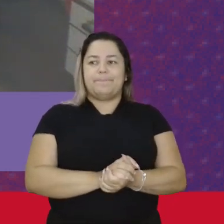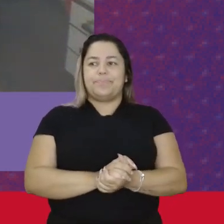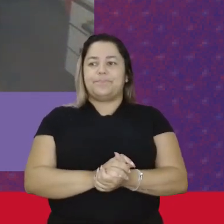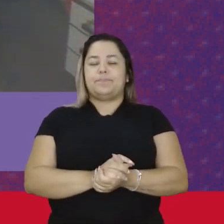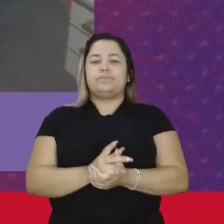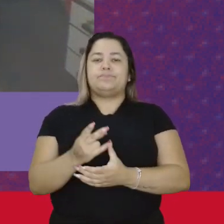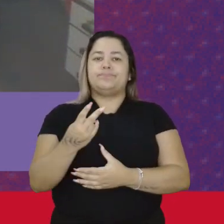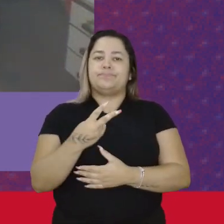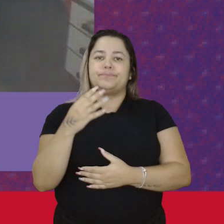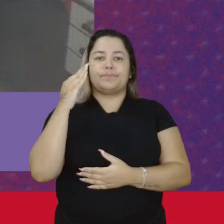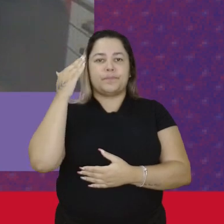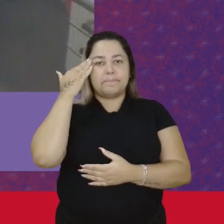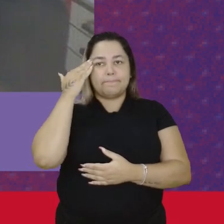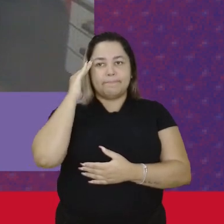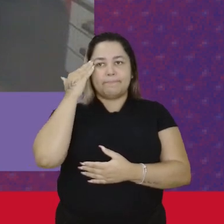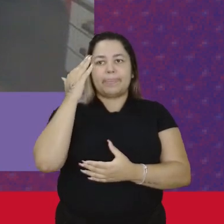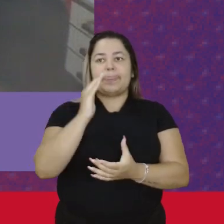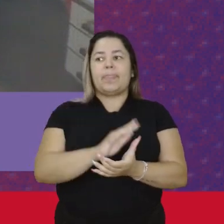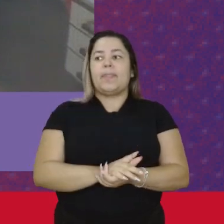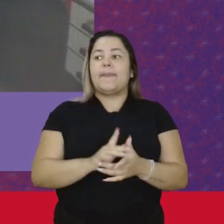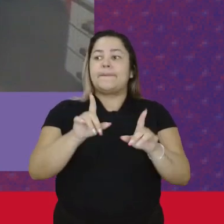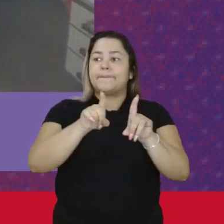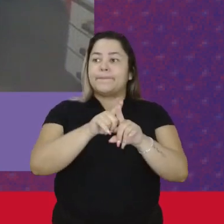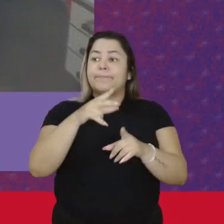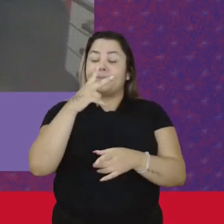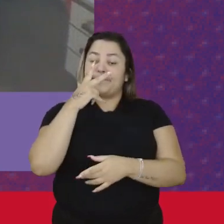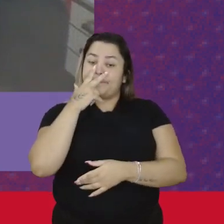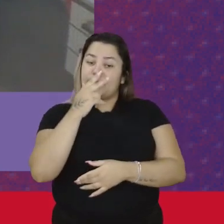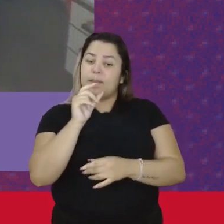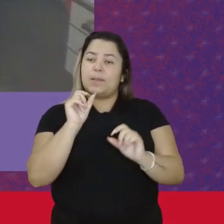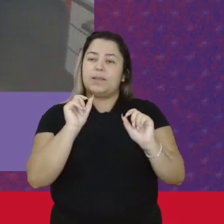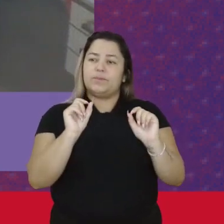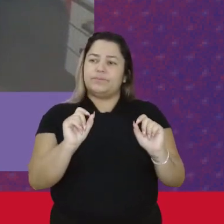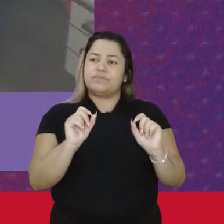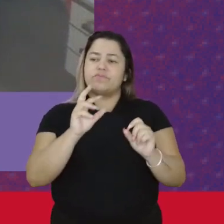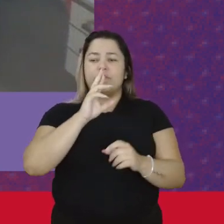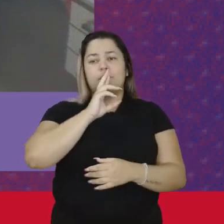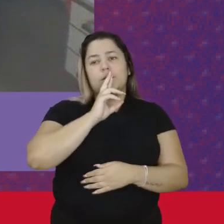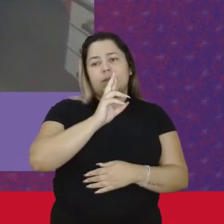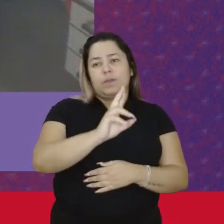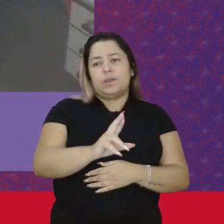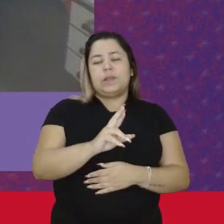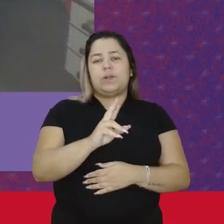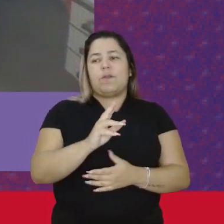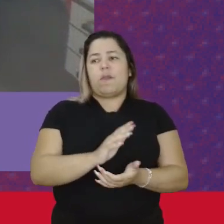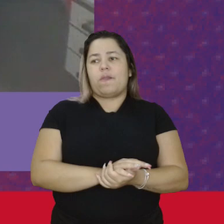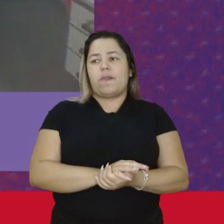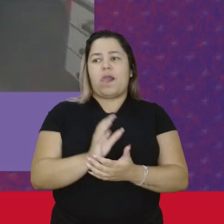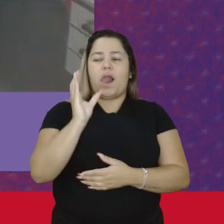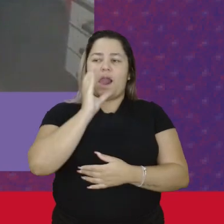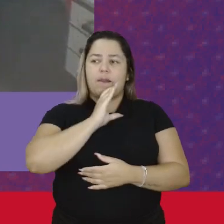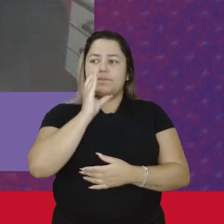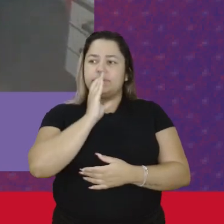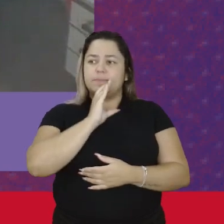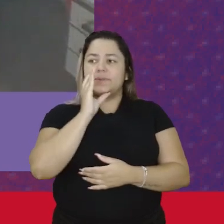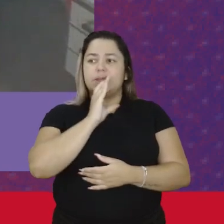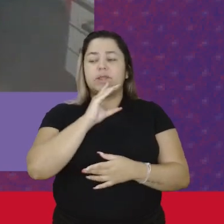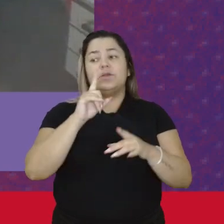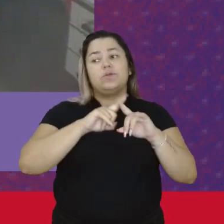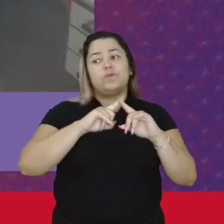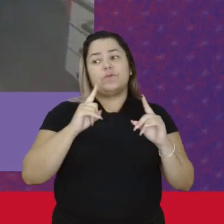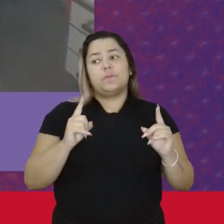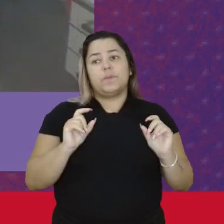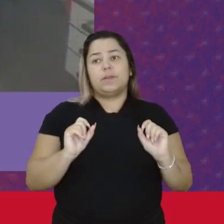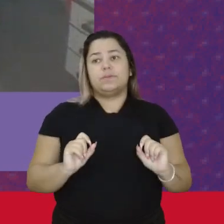nesses entendimentos. Então, acho que não sei se respondi assim rapidamente, mas eu não sei.